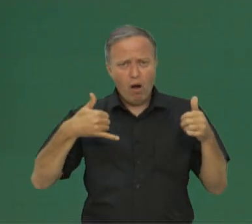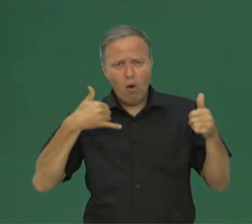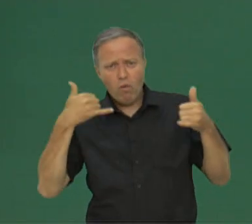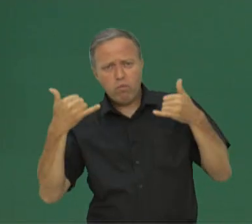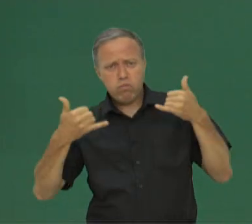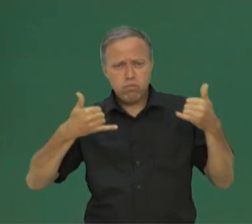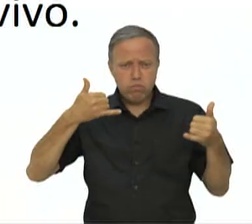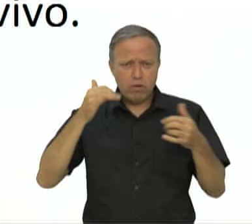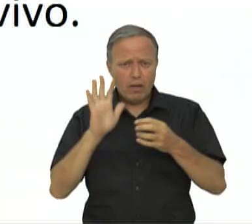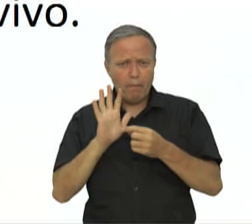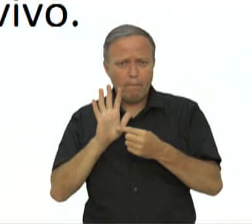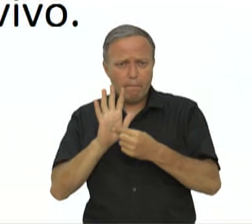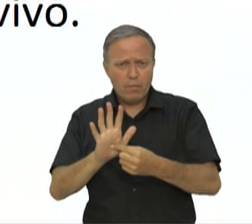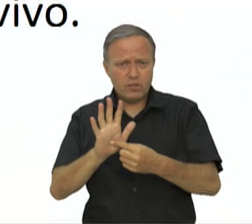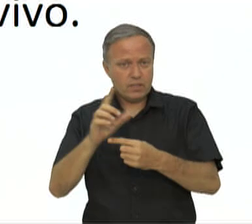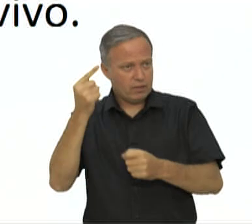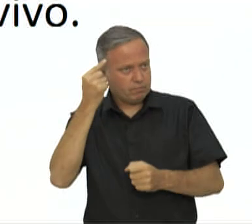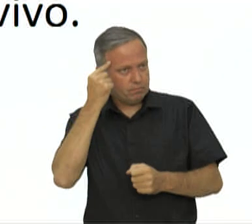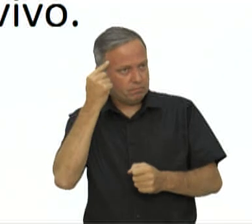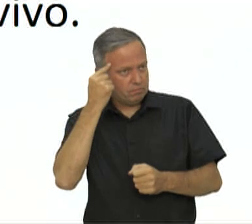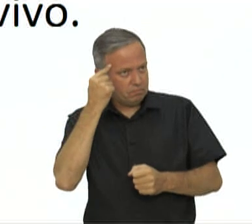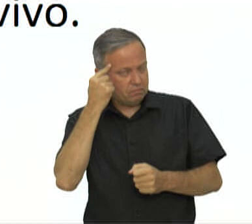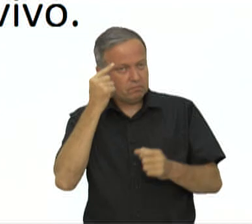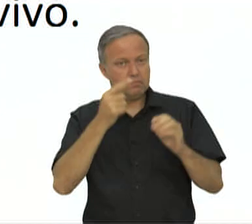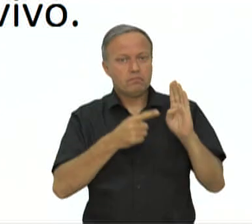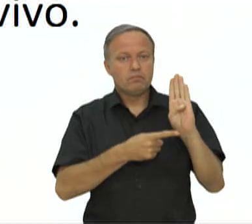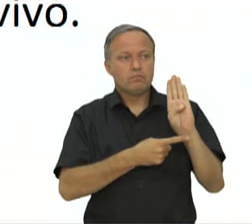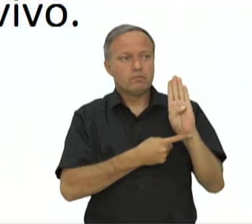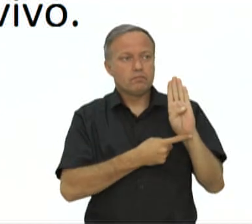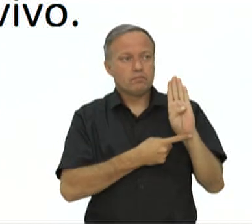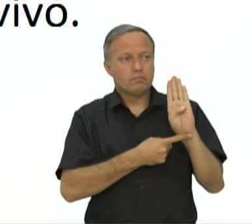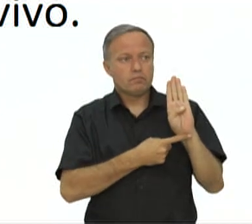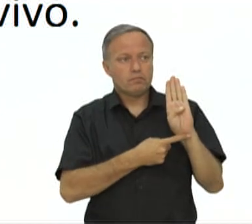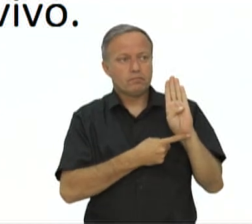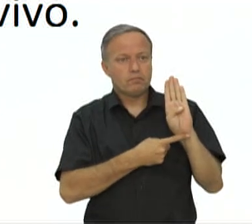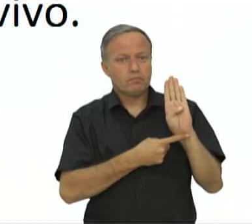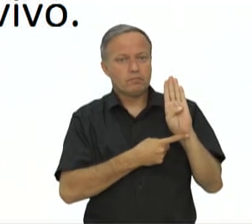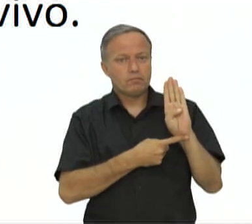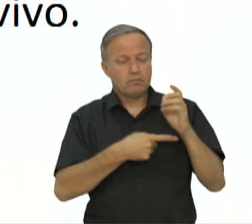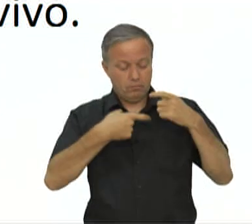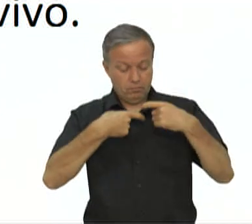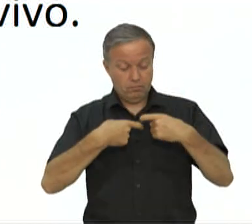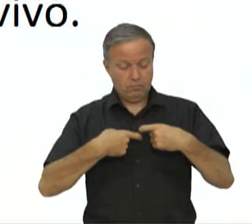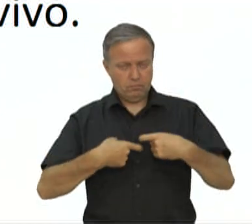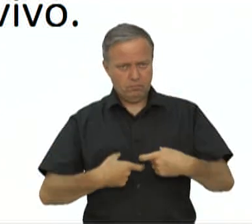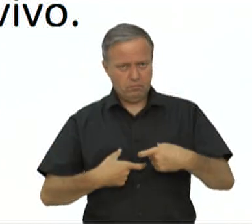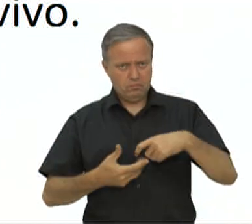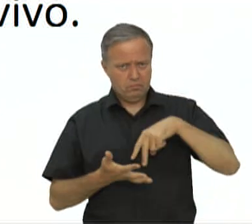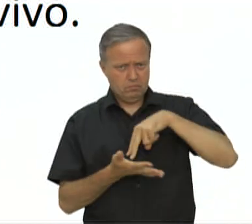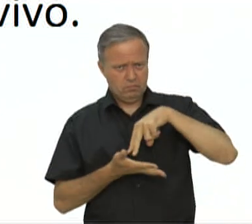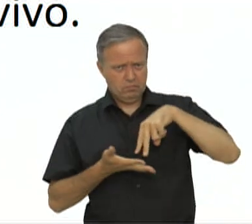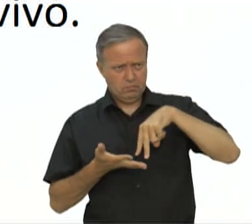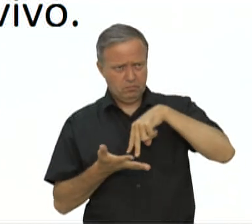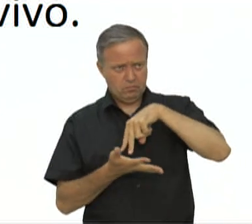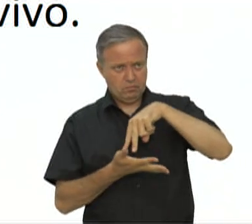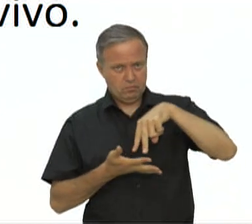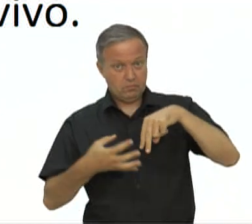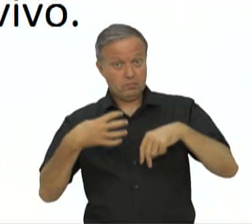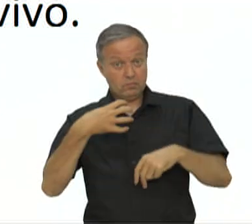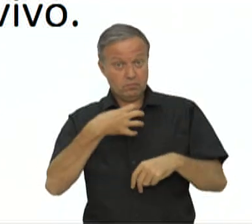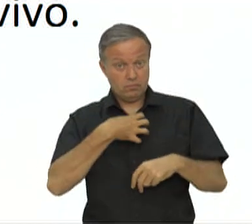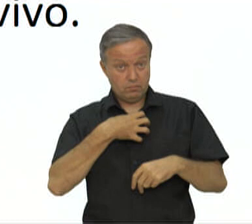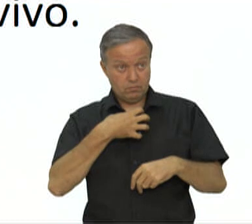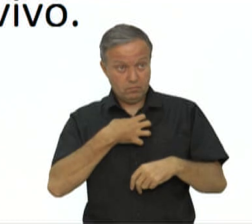expressar ideias. Letra B. O corpo em geral é o suporte para expressar suas ideias e